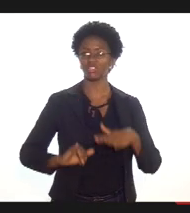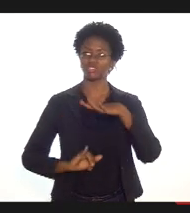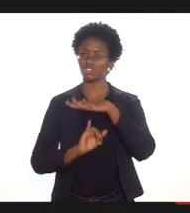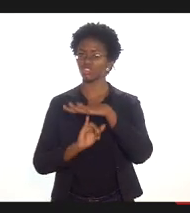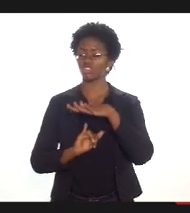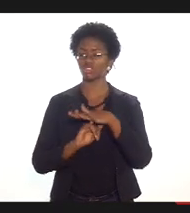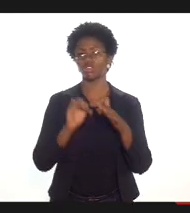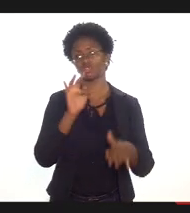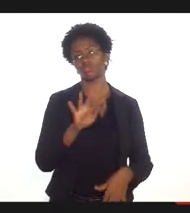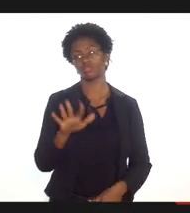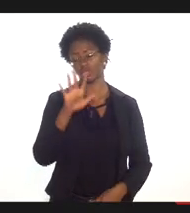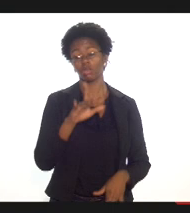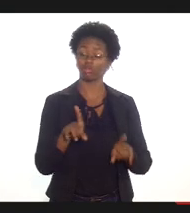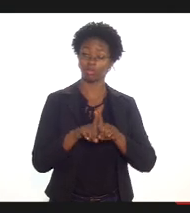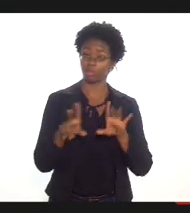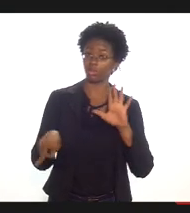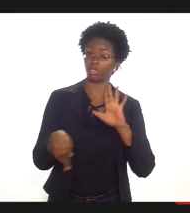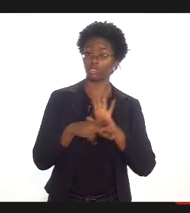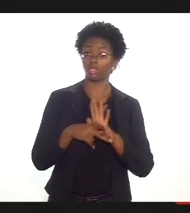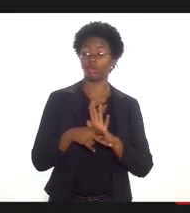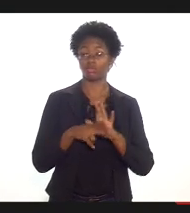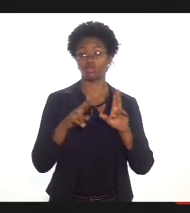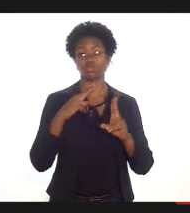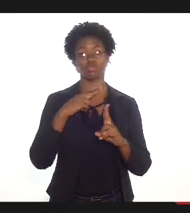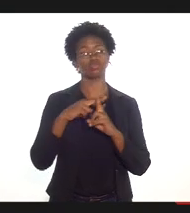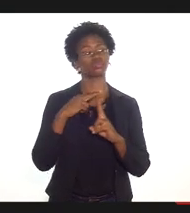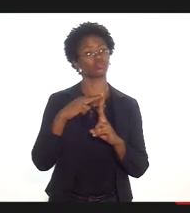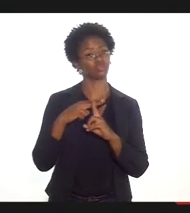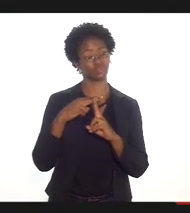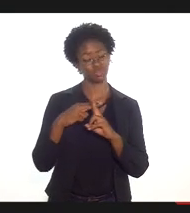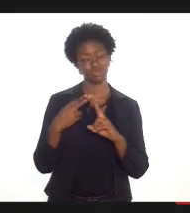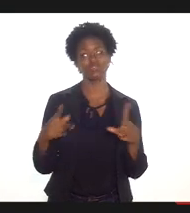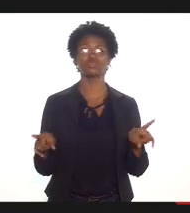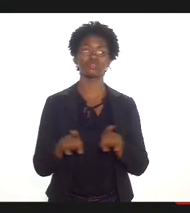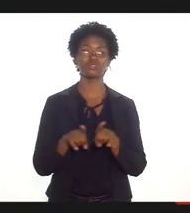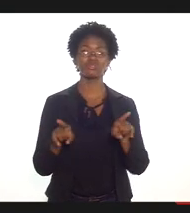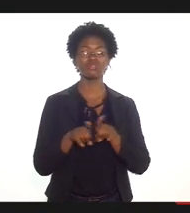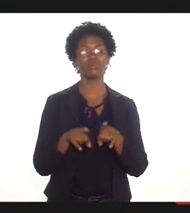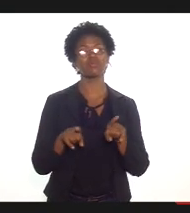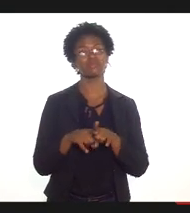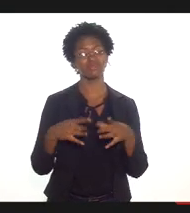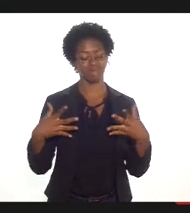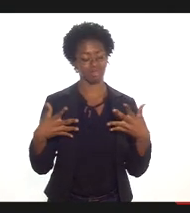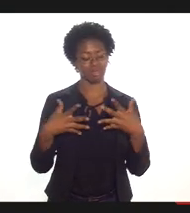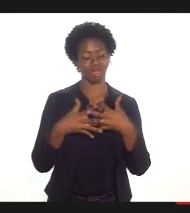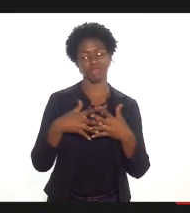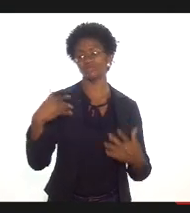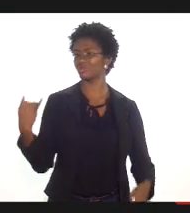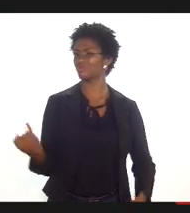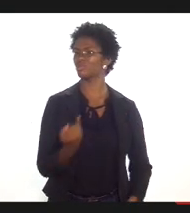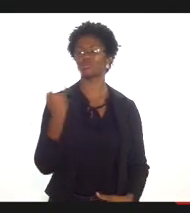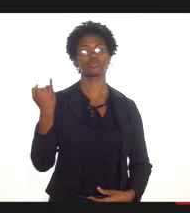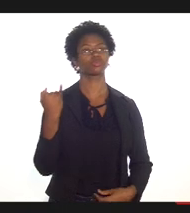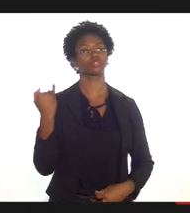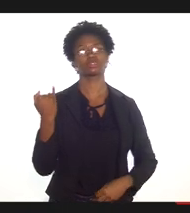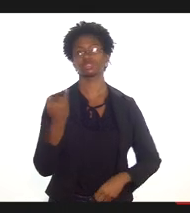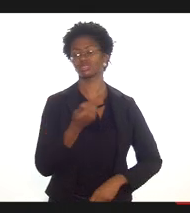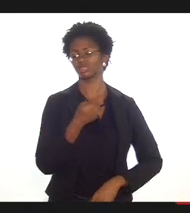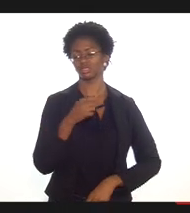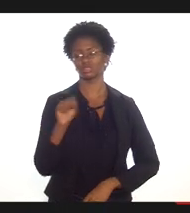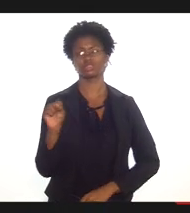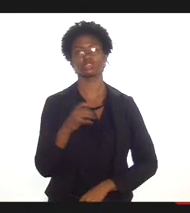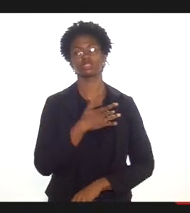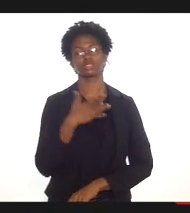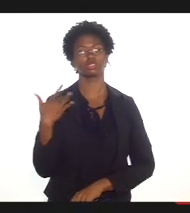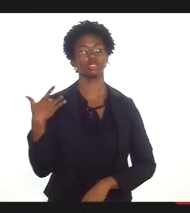faz parte, né, do Sistema Único de Saúde, faz parte dessa rede que é fundamental para a assistência à saúde aqui